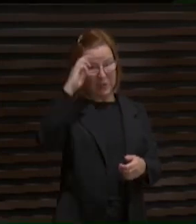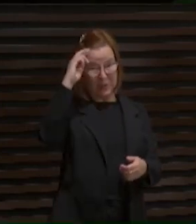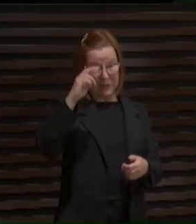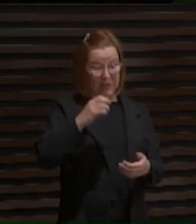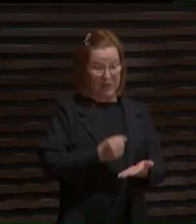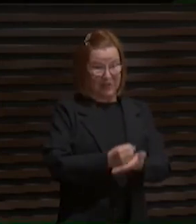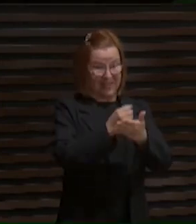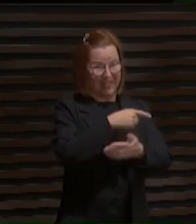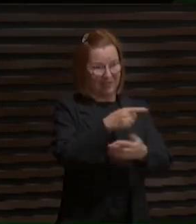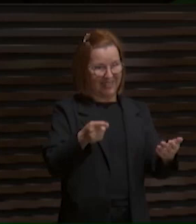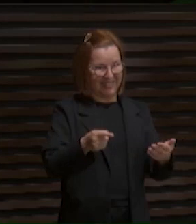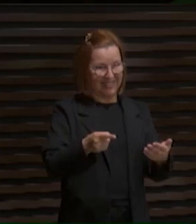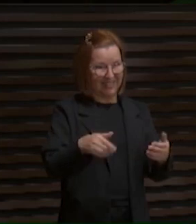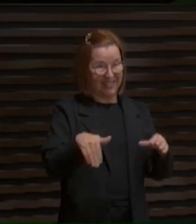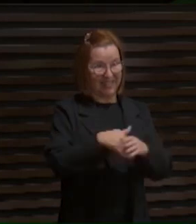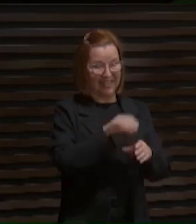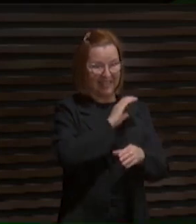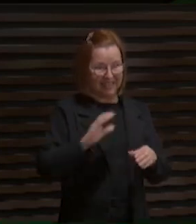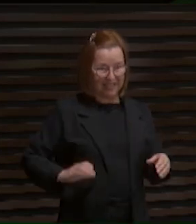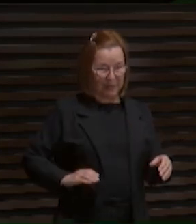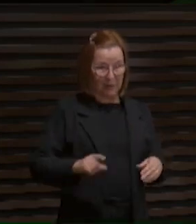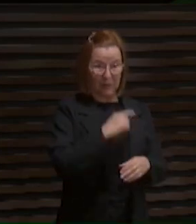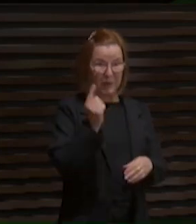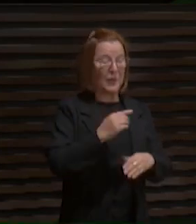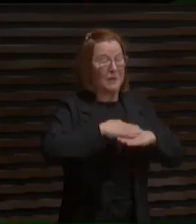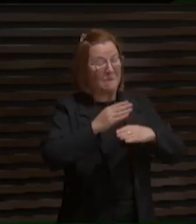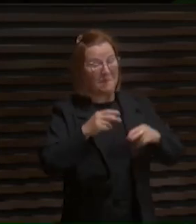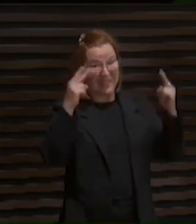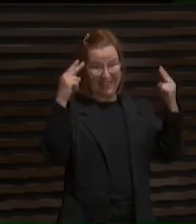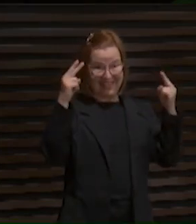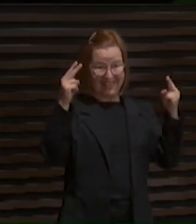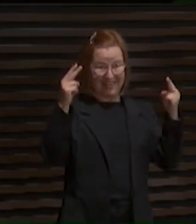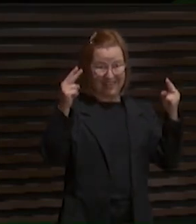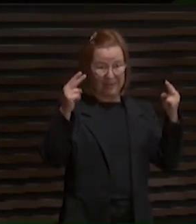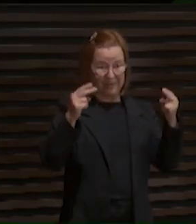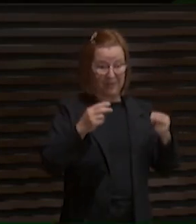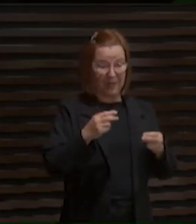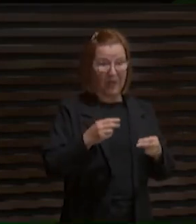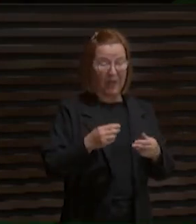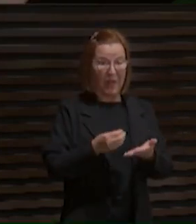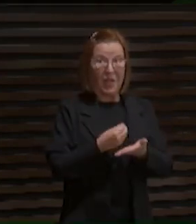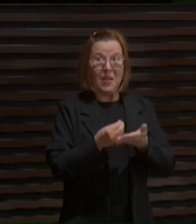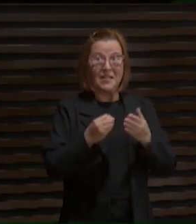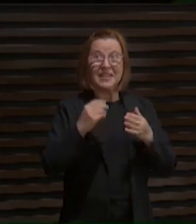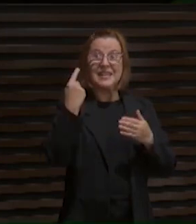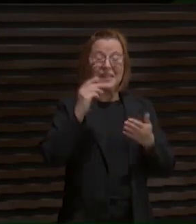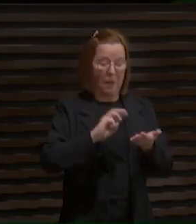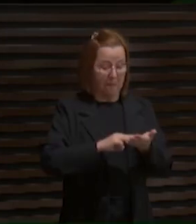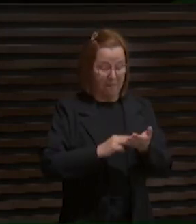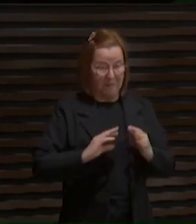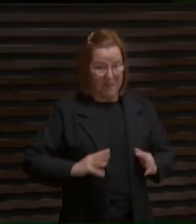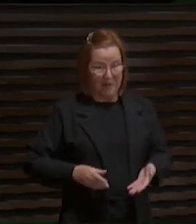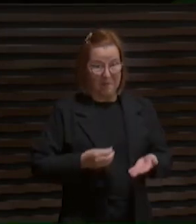que vencedores. Não entrega o seu corpo, se ofereça os seus membros em sacrifício vivo, santo e agradáveis